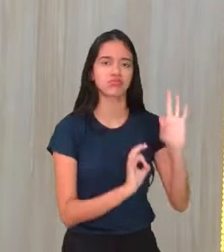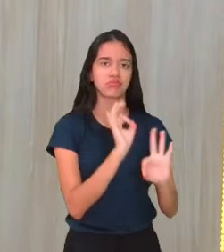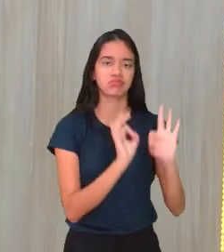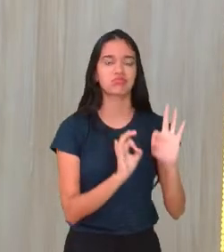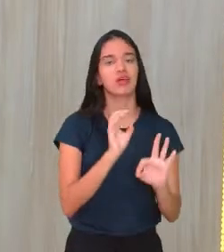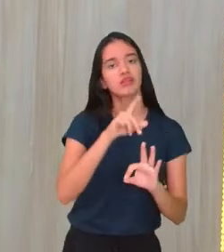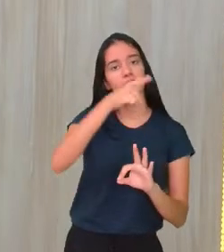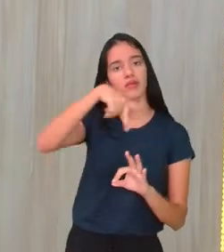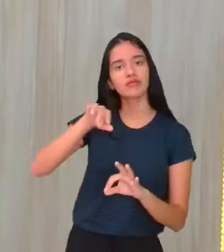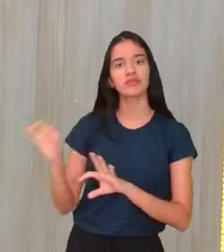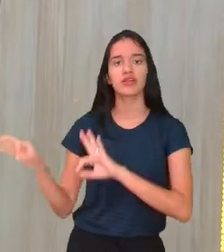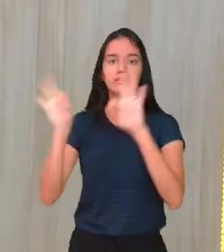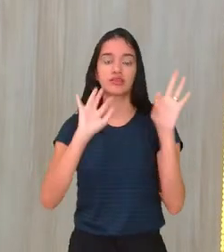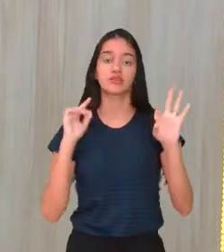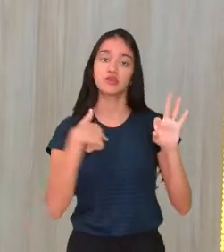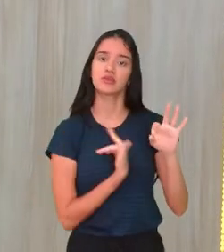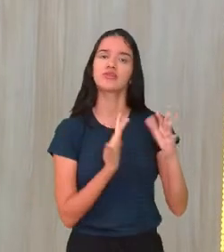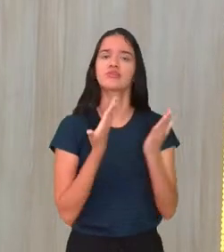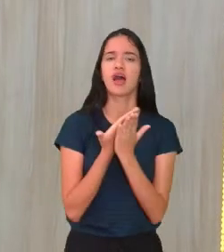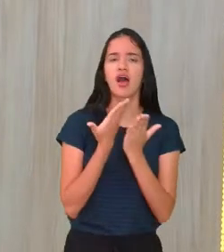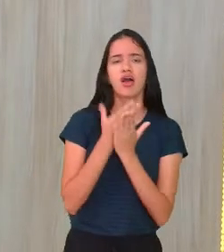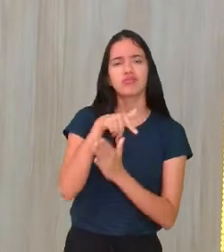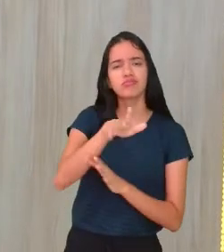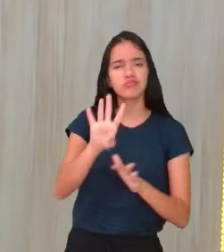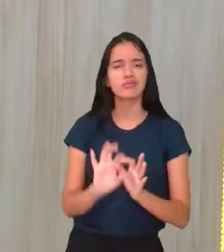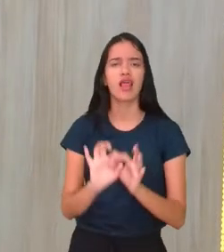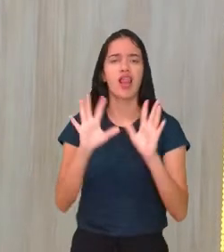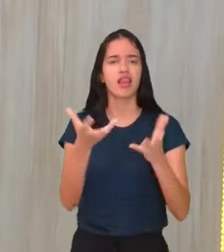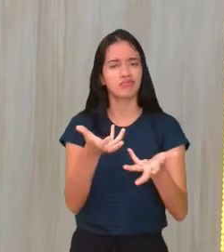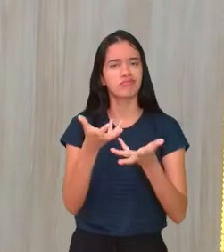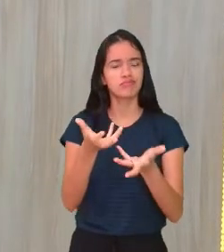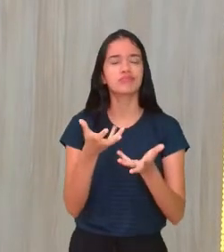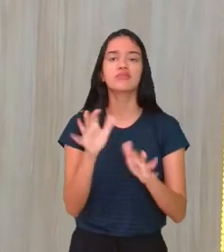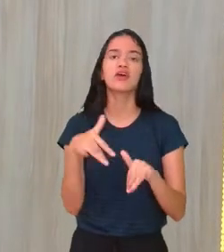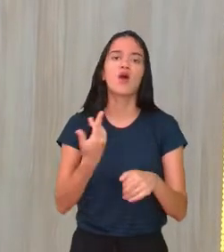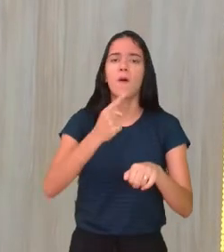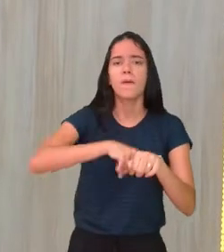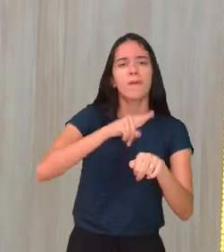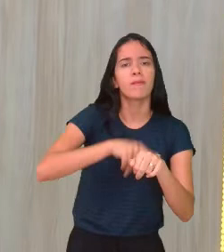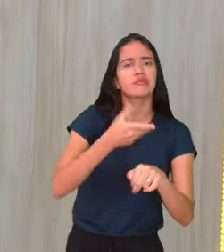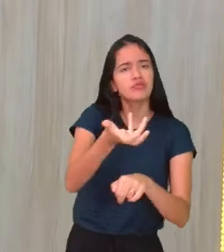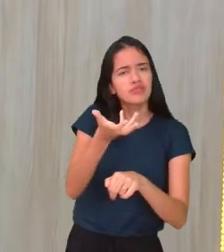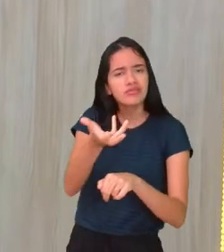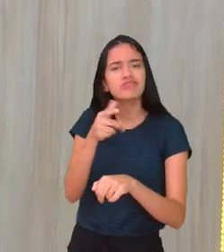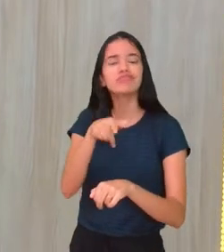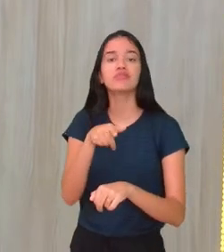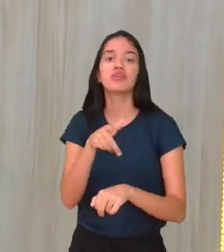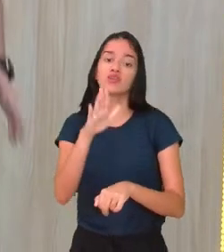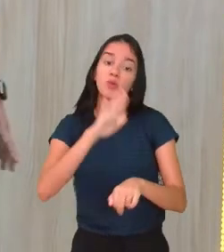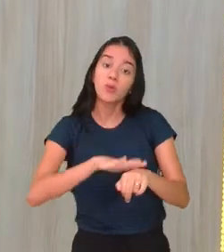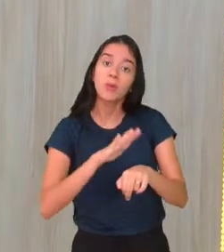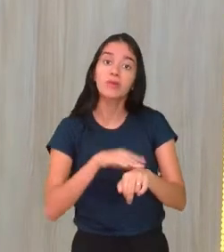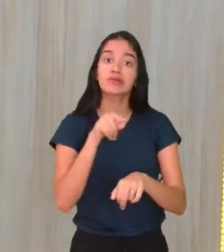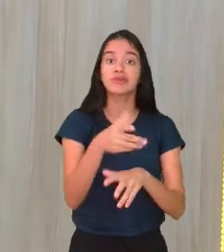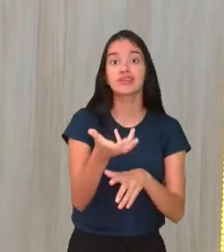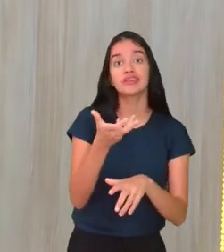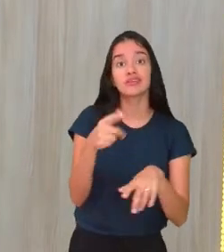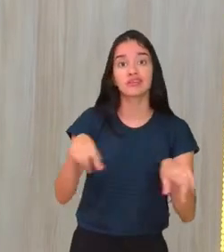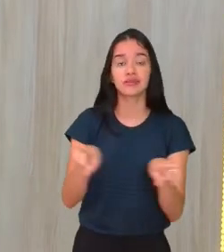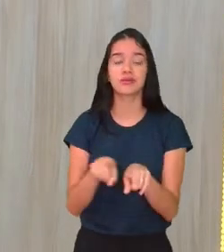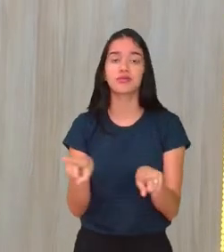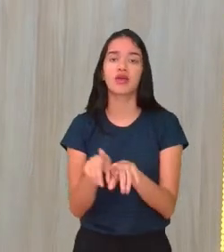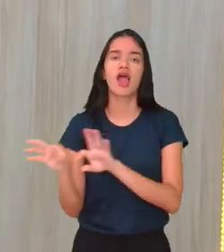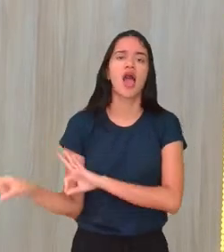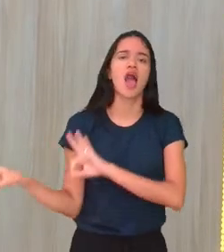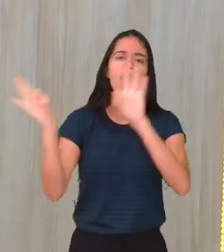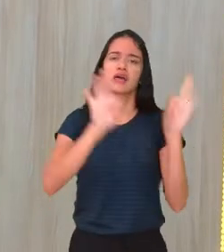você assistir as nossas aulas aí quantas vezes você quiser, a hora que você quiser, no momento que você quiser.